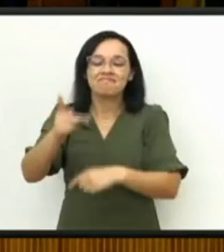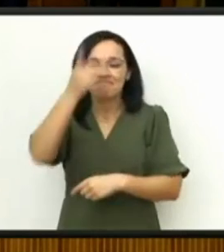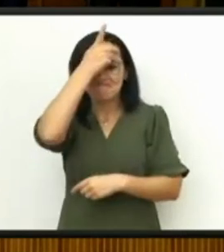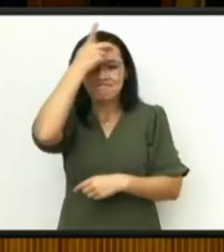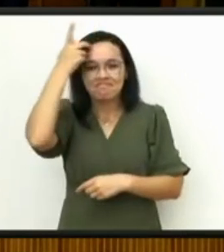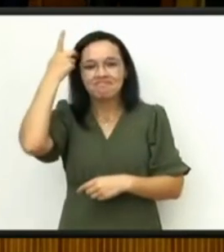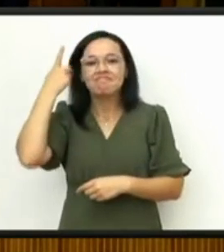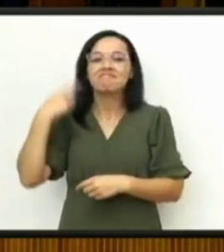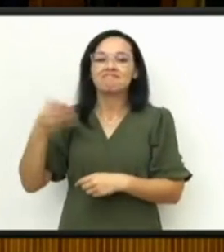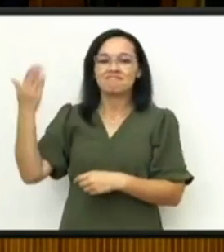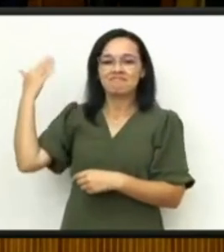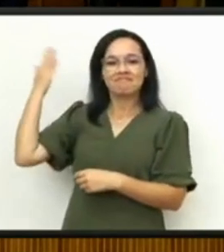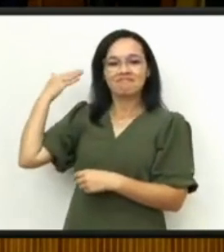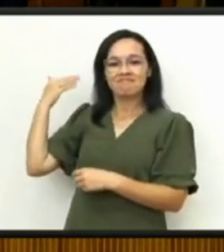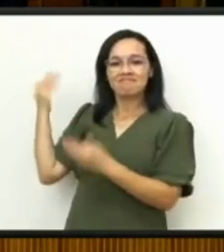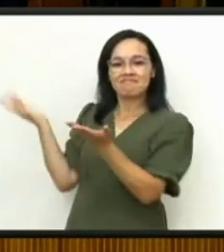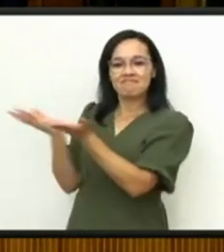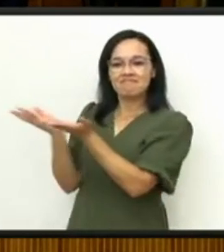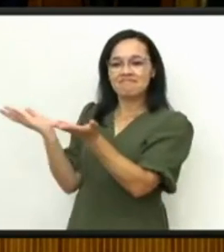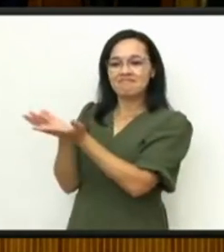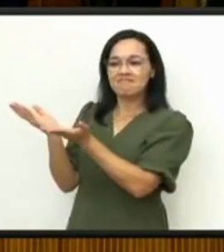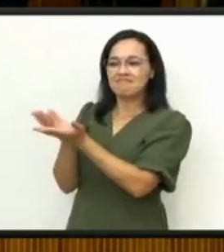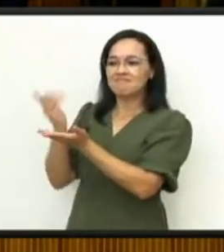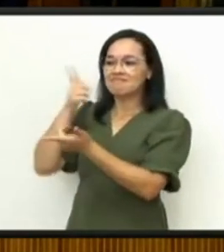Vou encontrar heróis do passado,